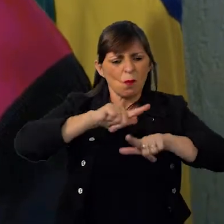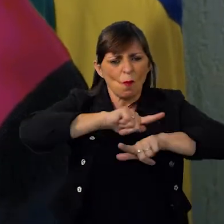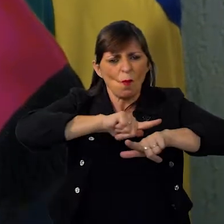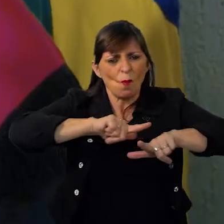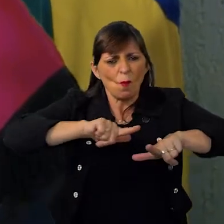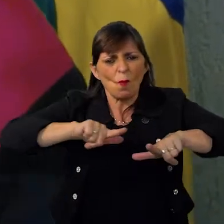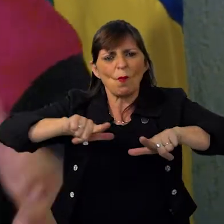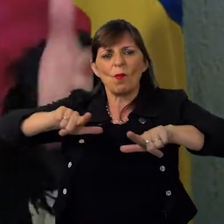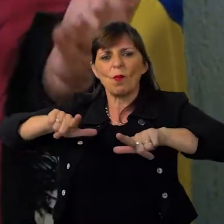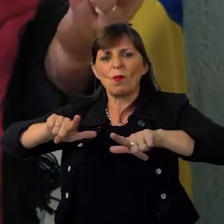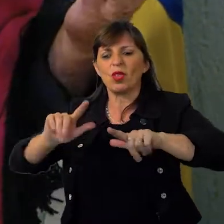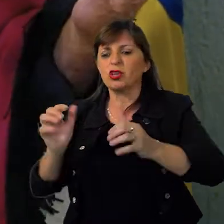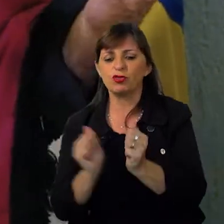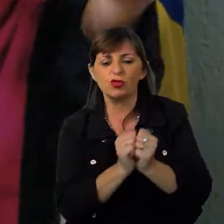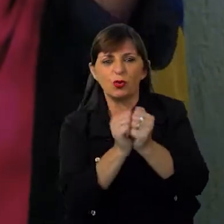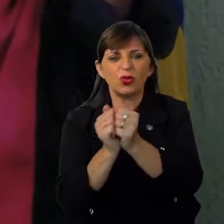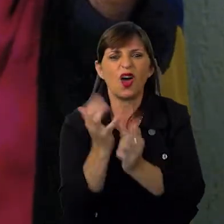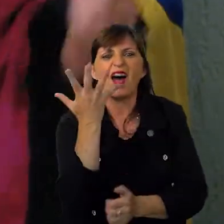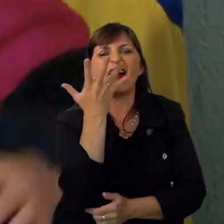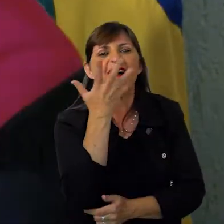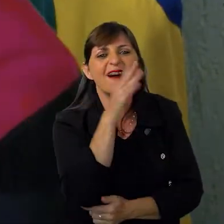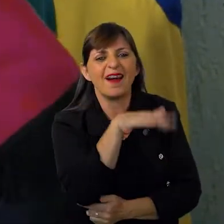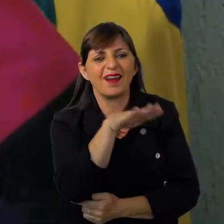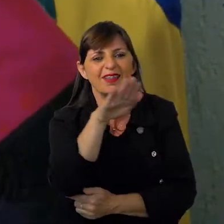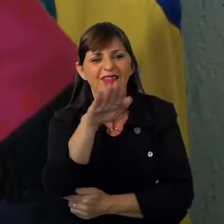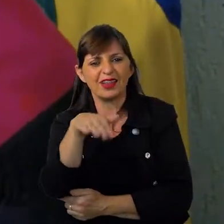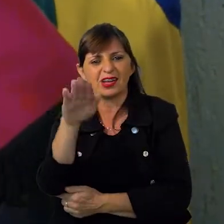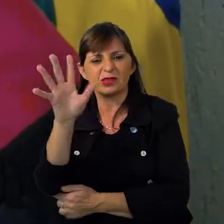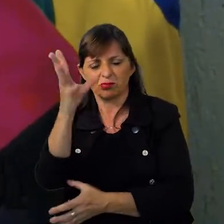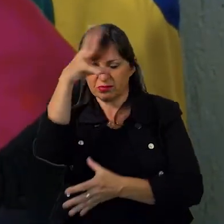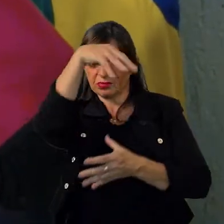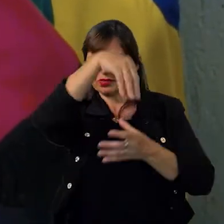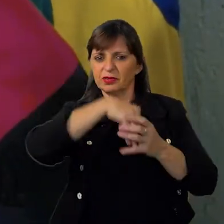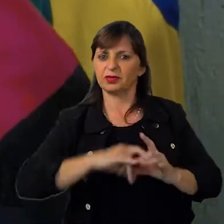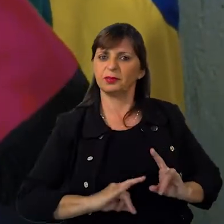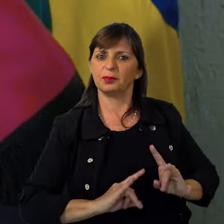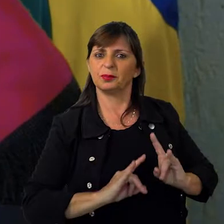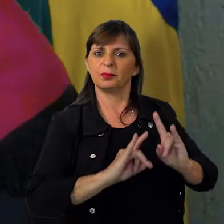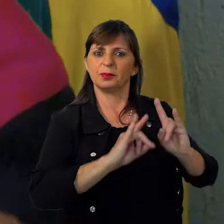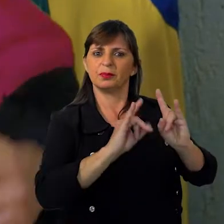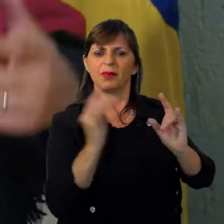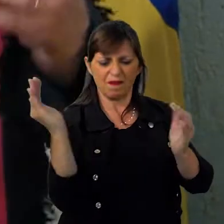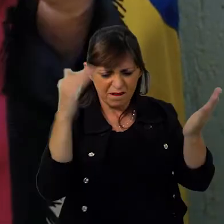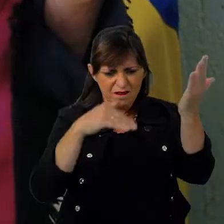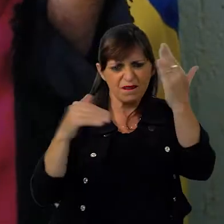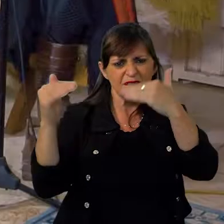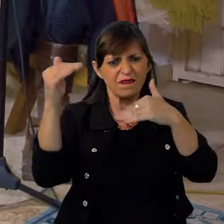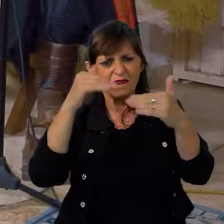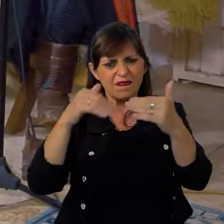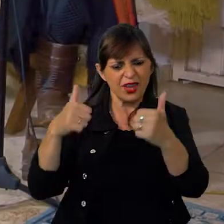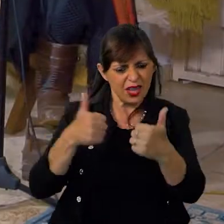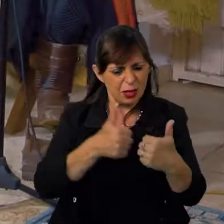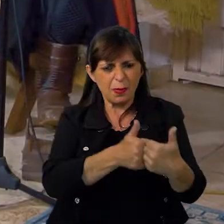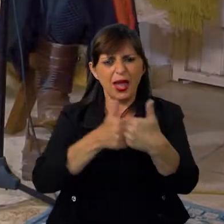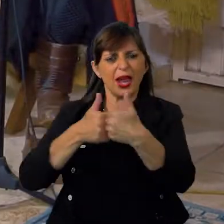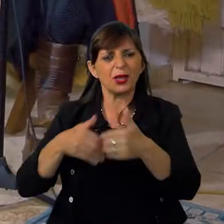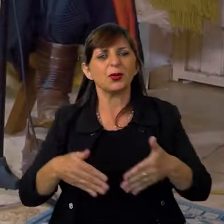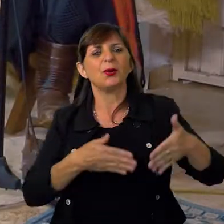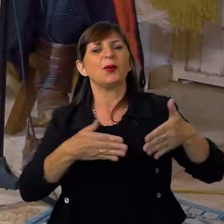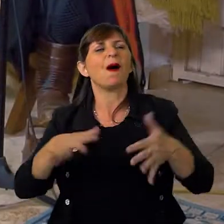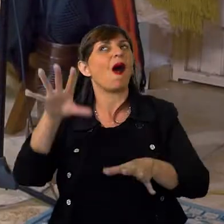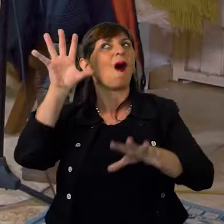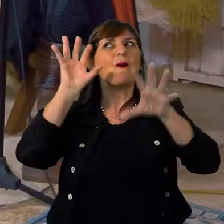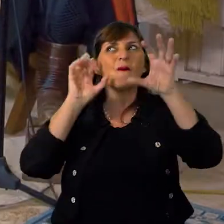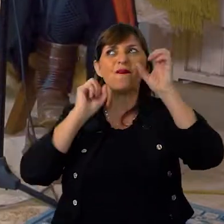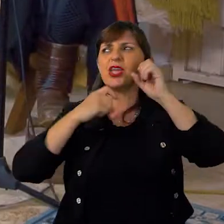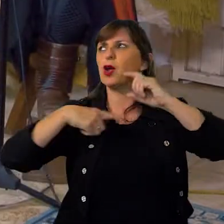vazio a santa tem que seu apartamento venha para Costa o